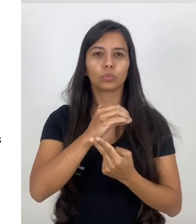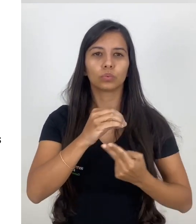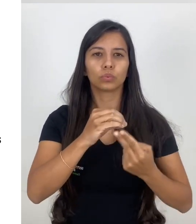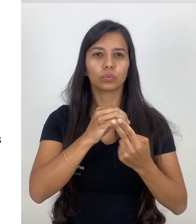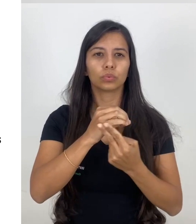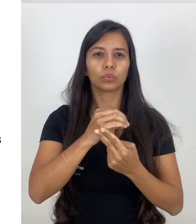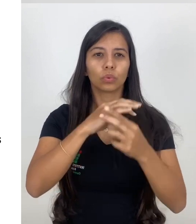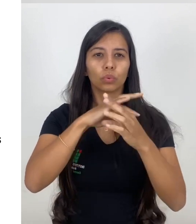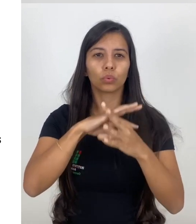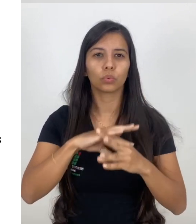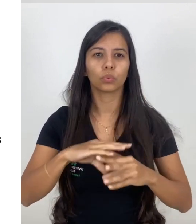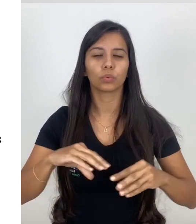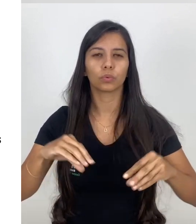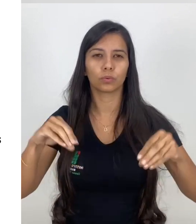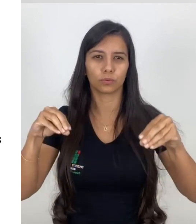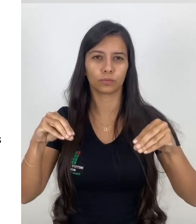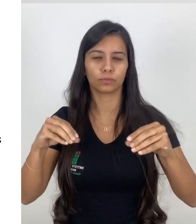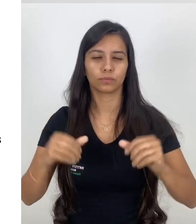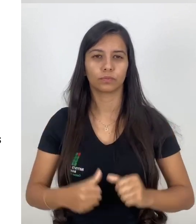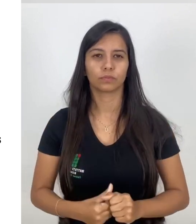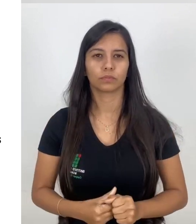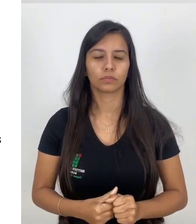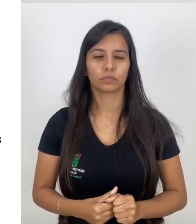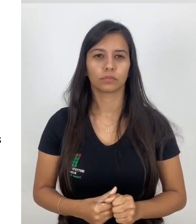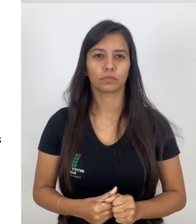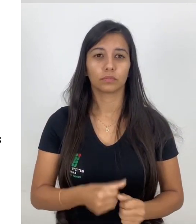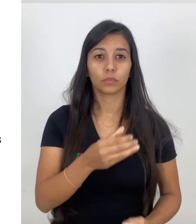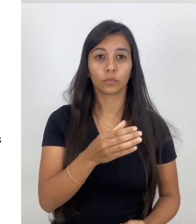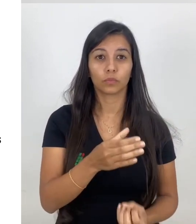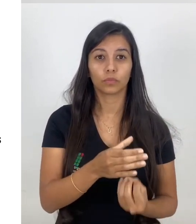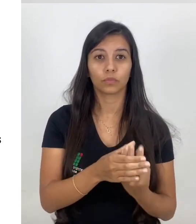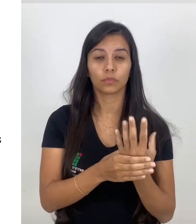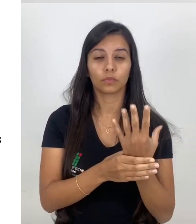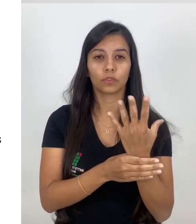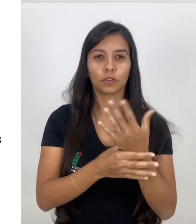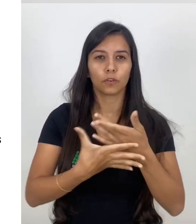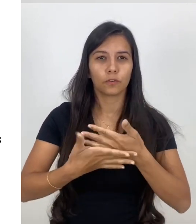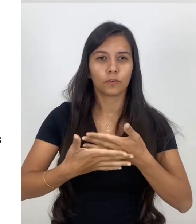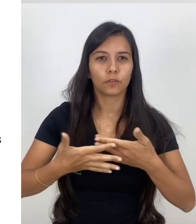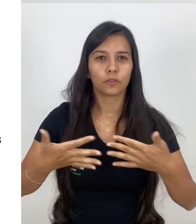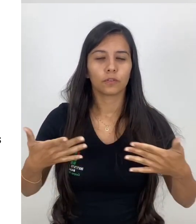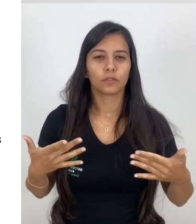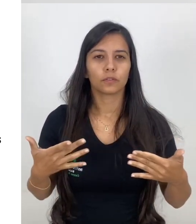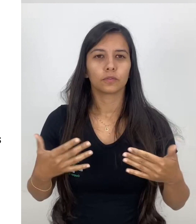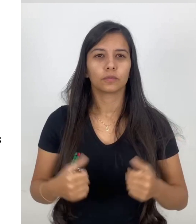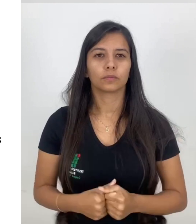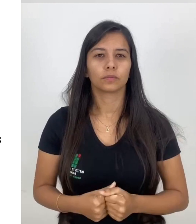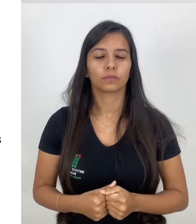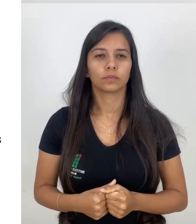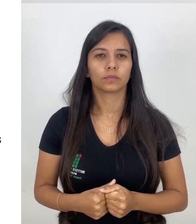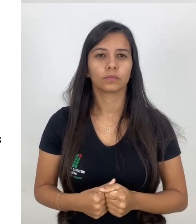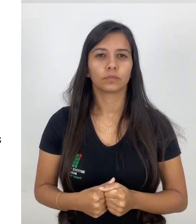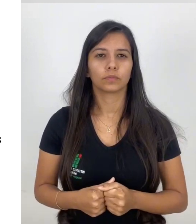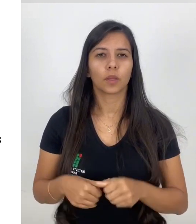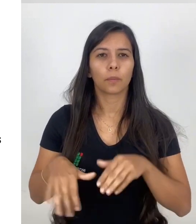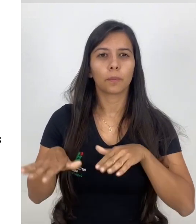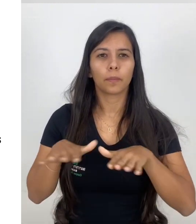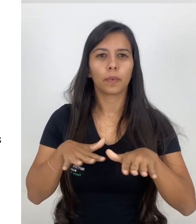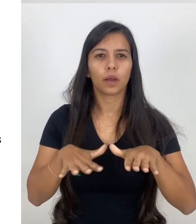do nucleolo, a gente tem tudo isso acontecendo. Temos a formação das fibras do fuso, né? Temos